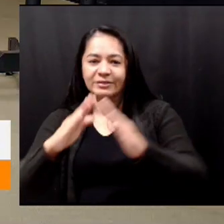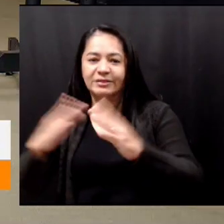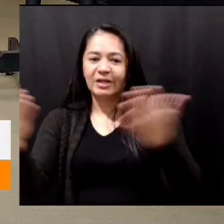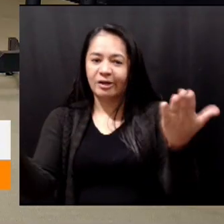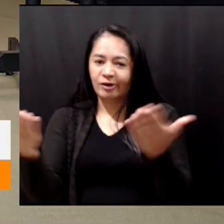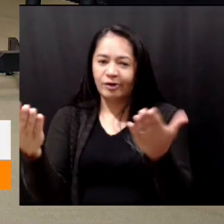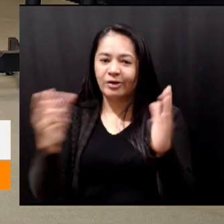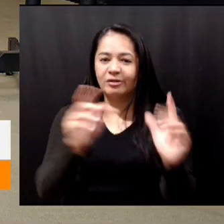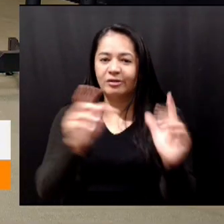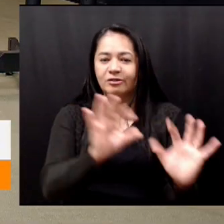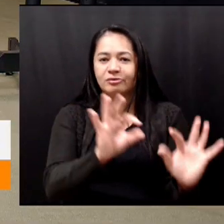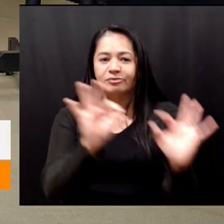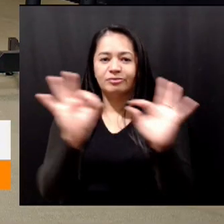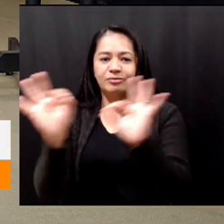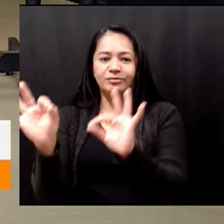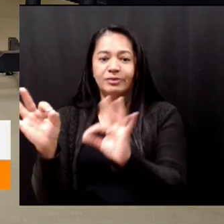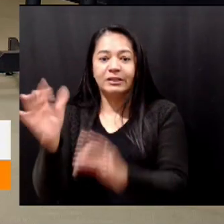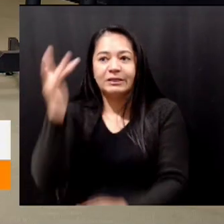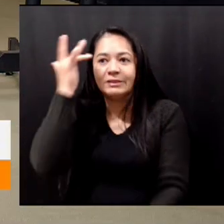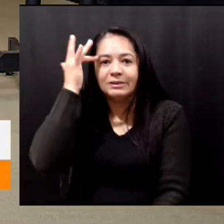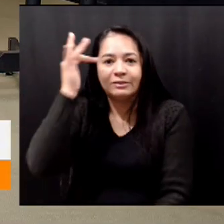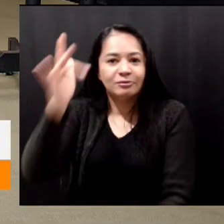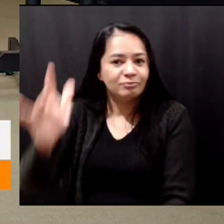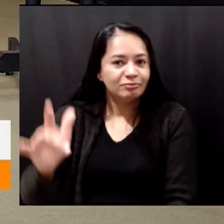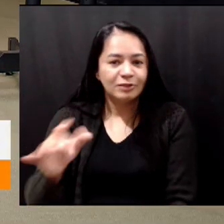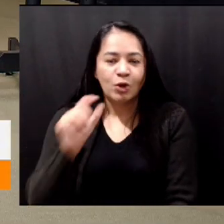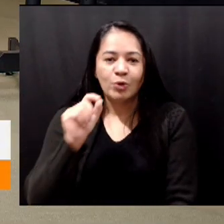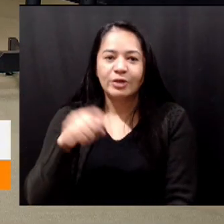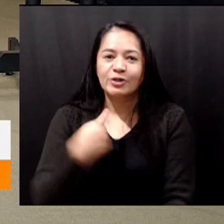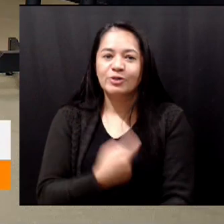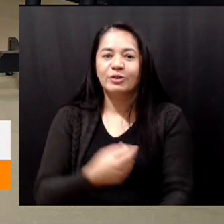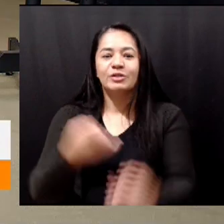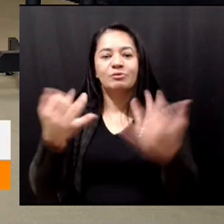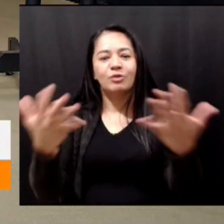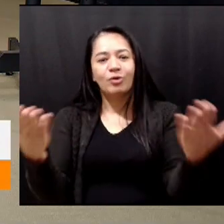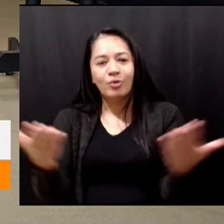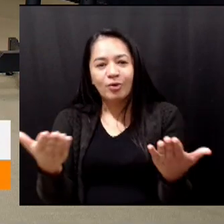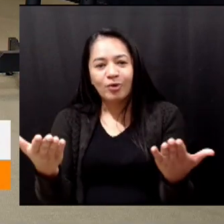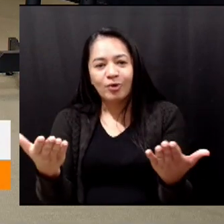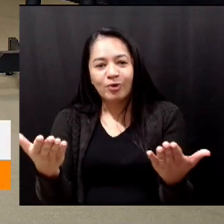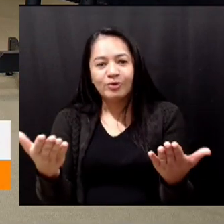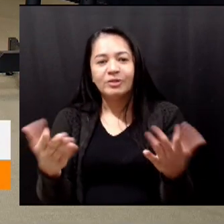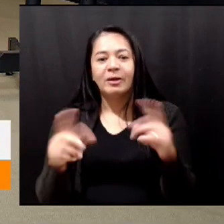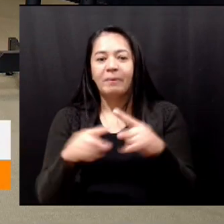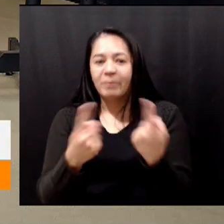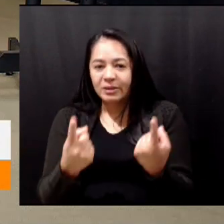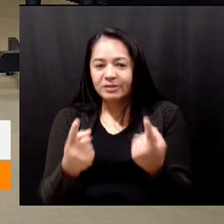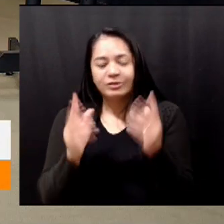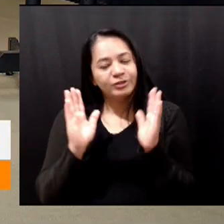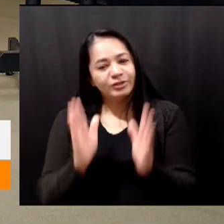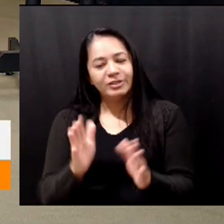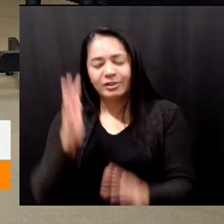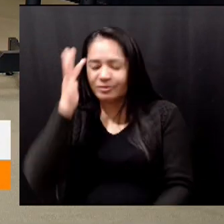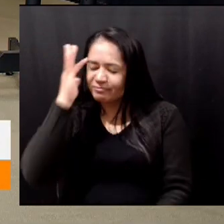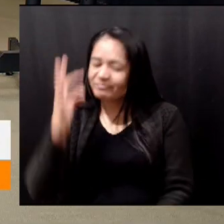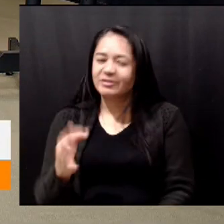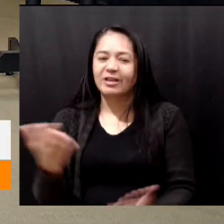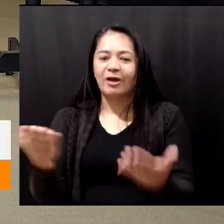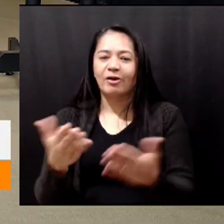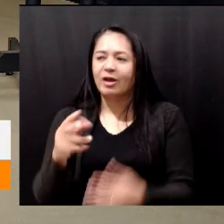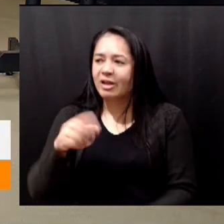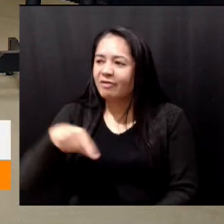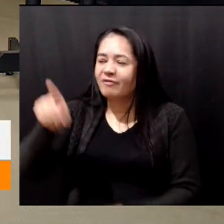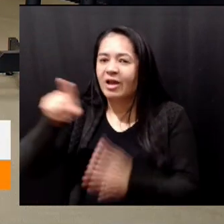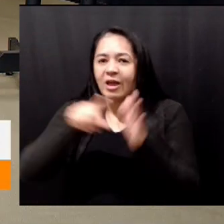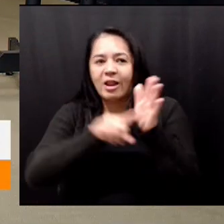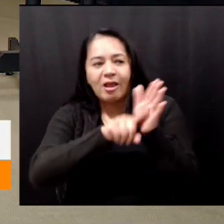nem tem noção do que a gente falou direito aqui no programa, mas que eu tenho certeza que agora vão lá, vão acessar, vão querer saber o